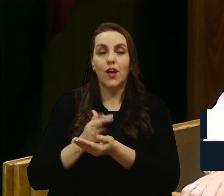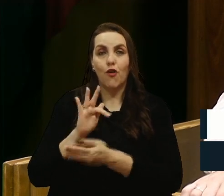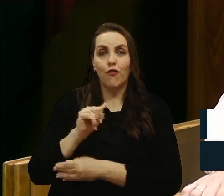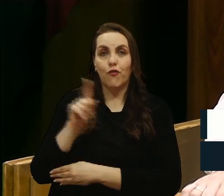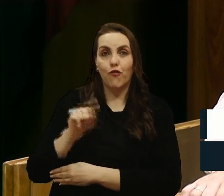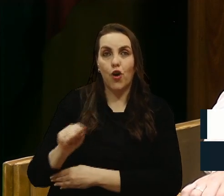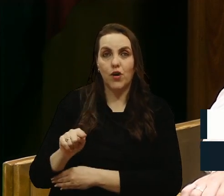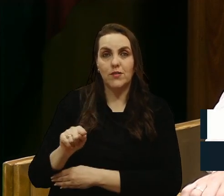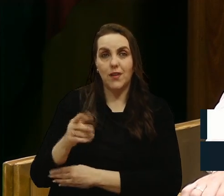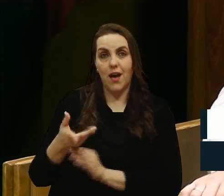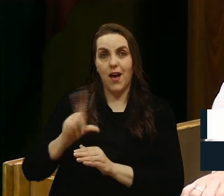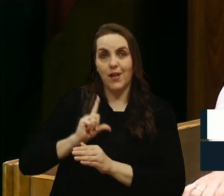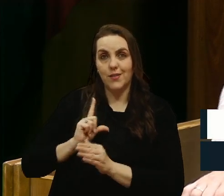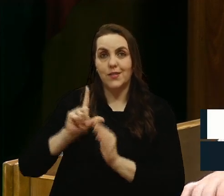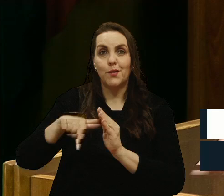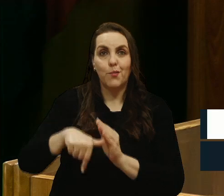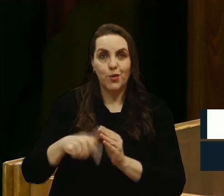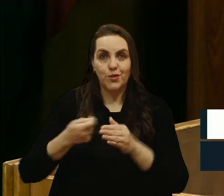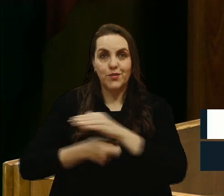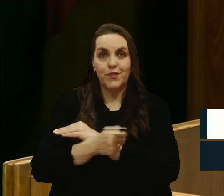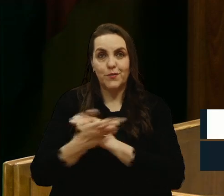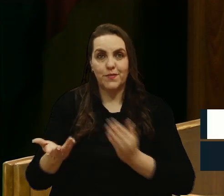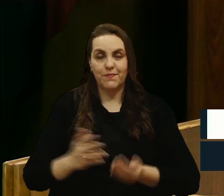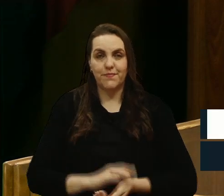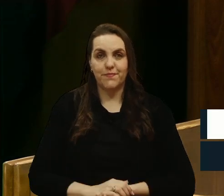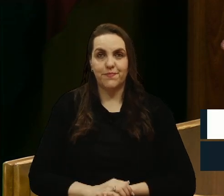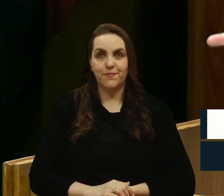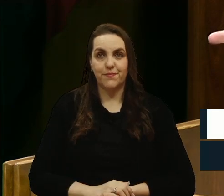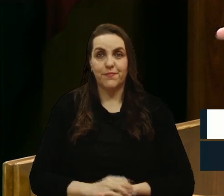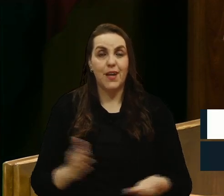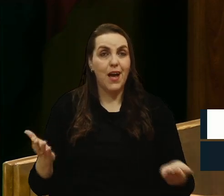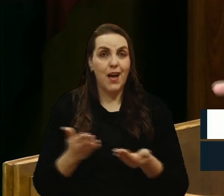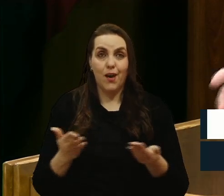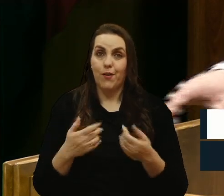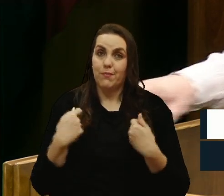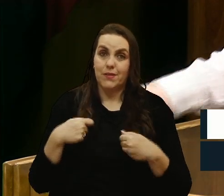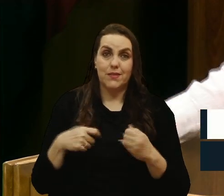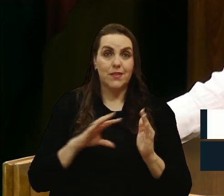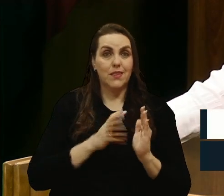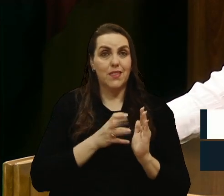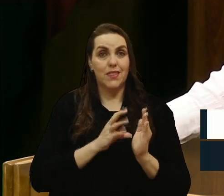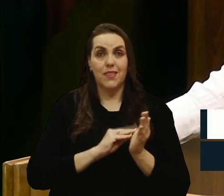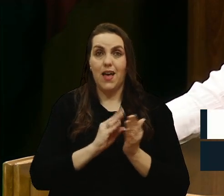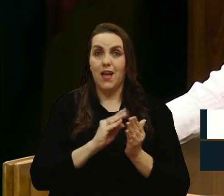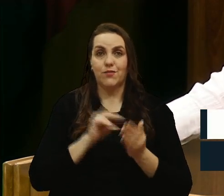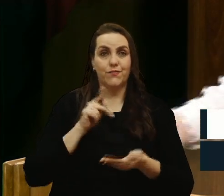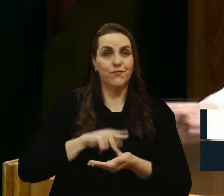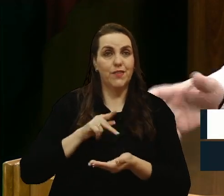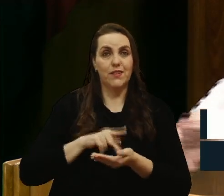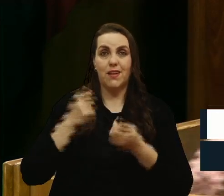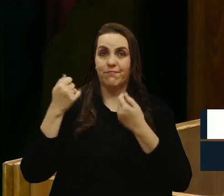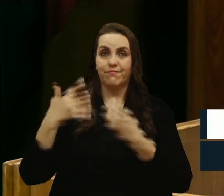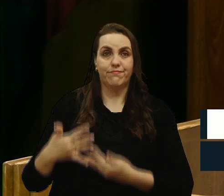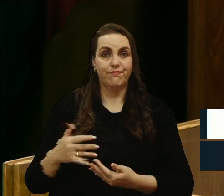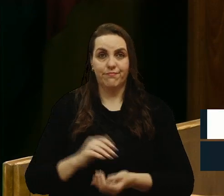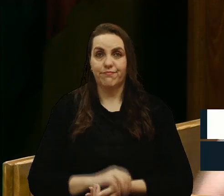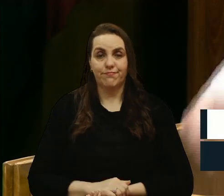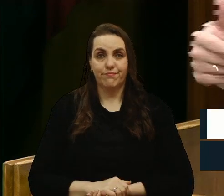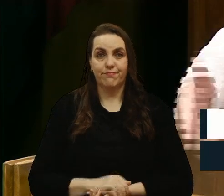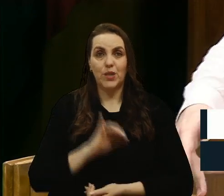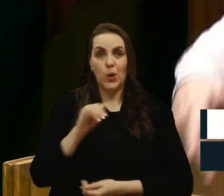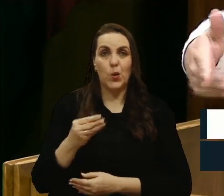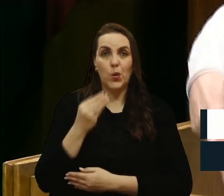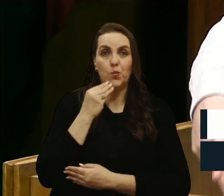depois do investimento. Agora nós temos que falar os dados, vereador Andressa. E quando teve a oportunidade